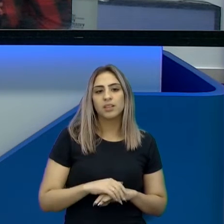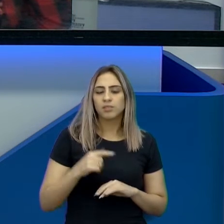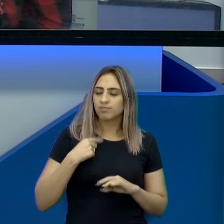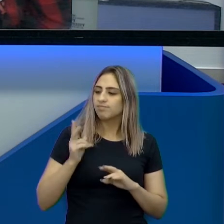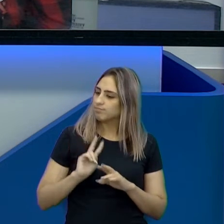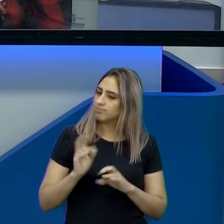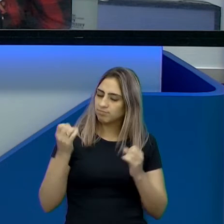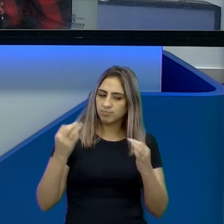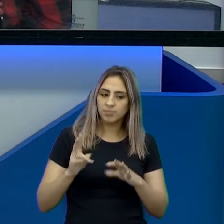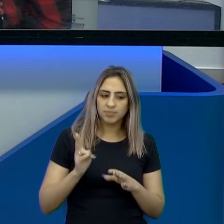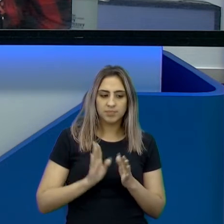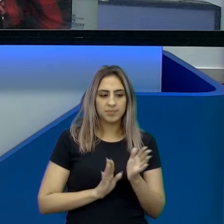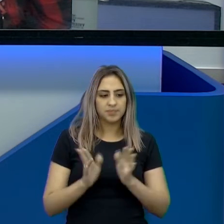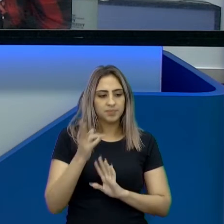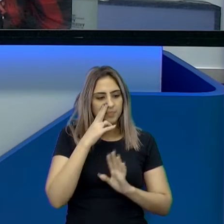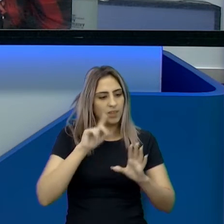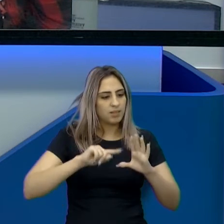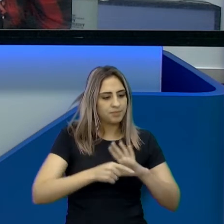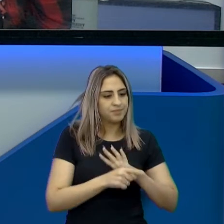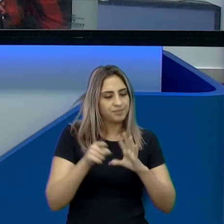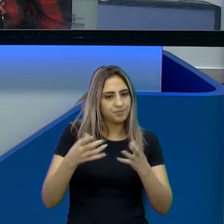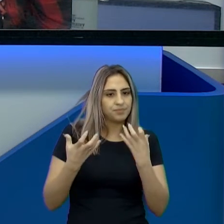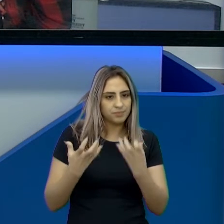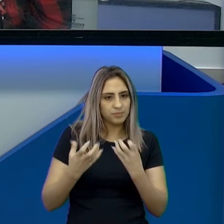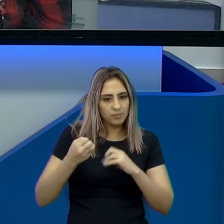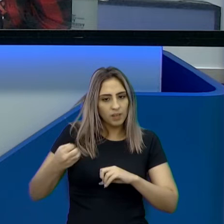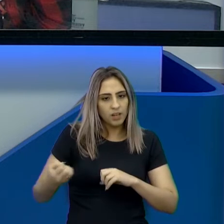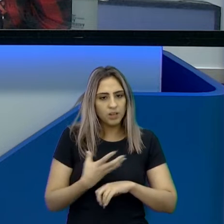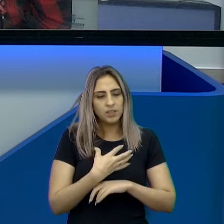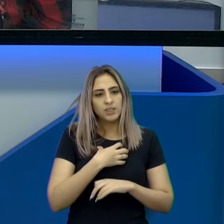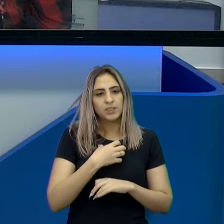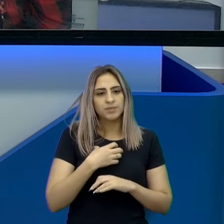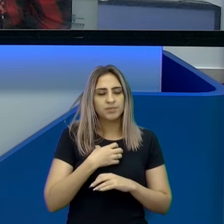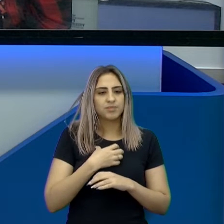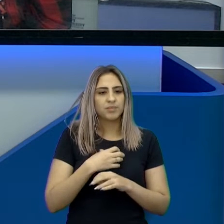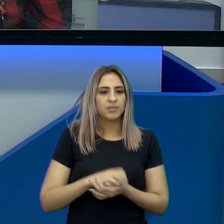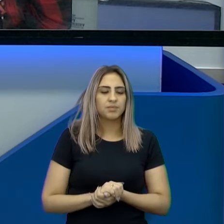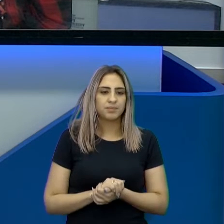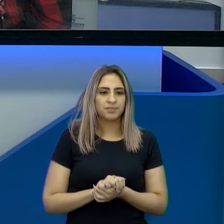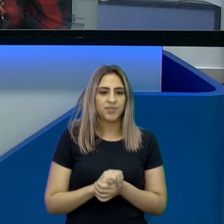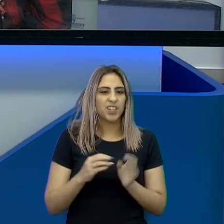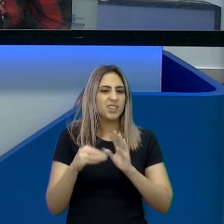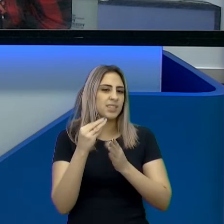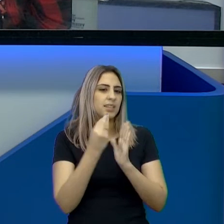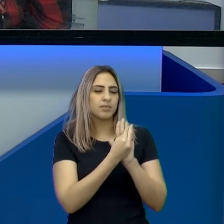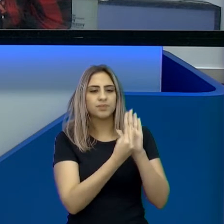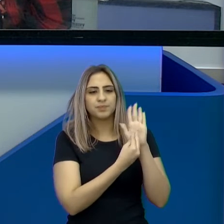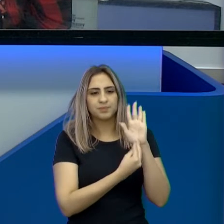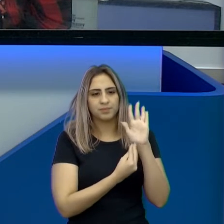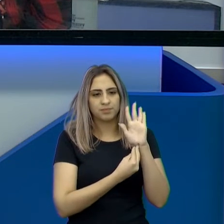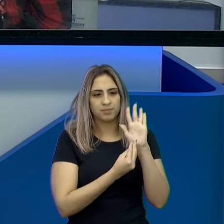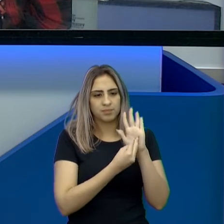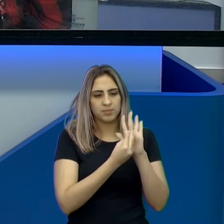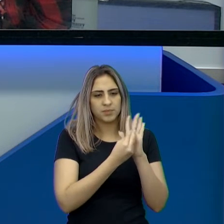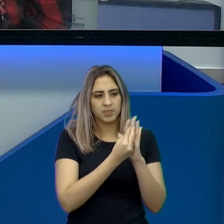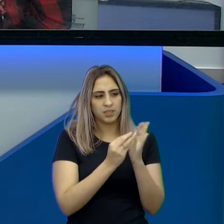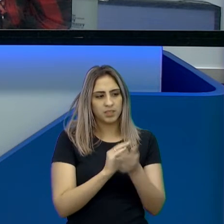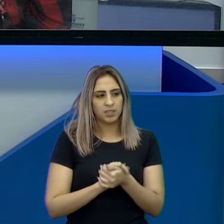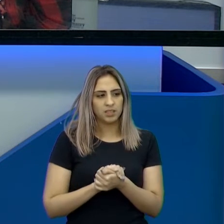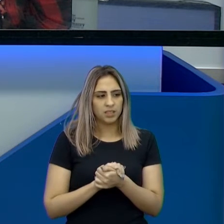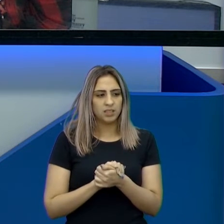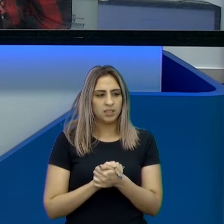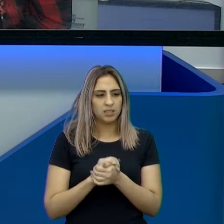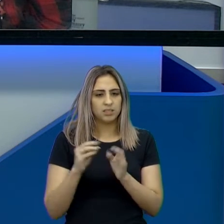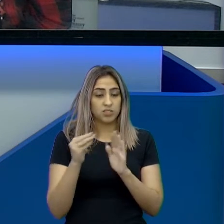Fá. Eu acho que o aprofundamento, ele requer uma nova forma de estudar, requer uma nova forma de estar na escola, de entender a